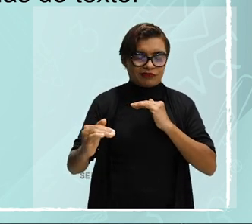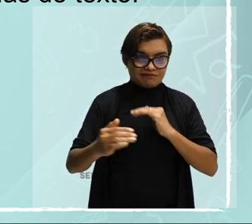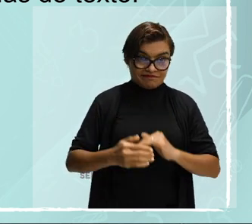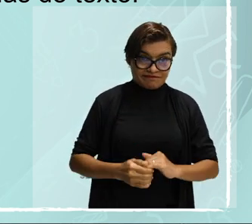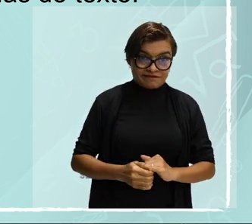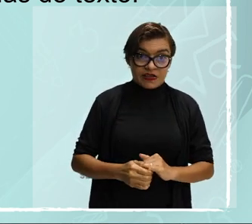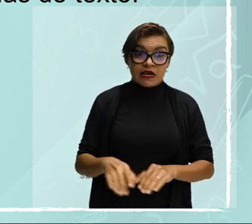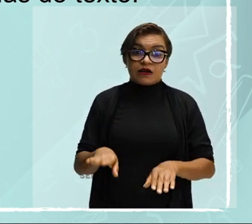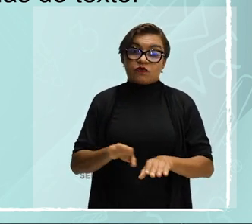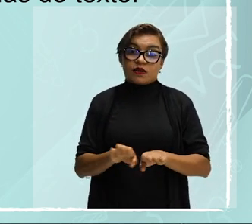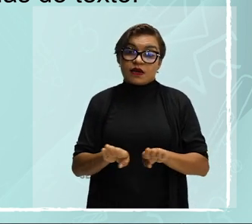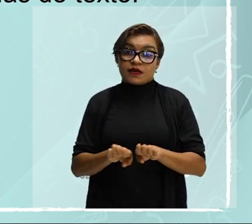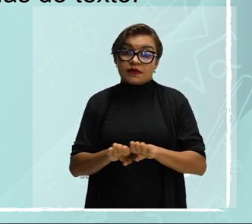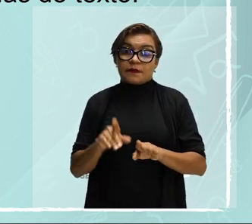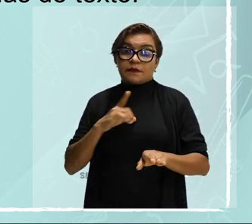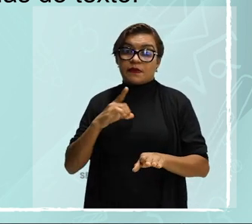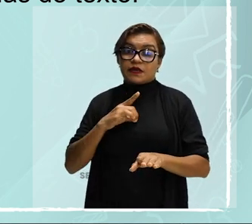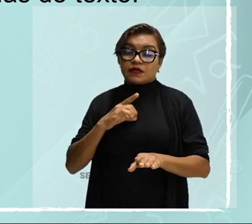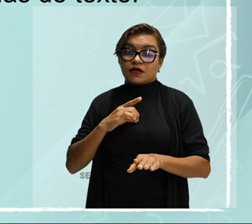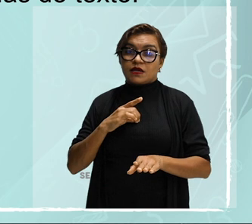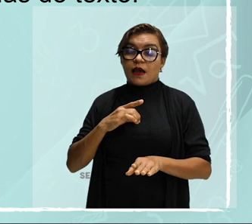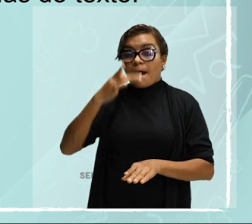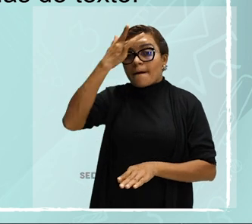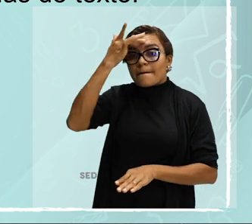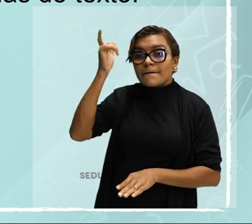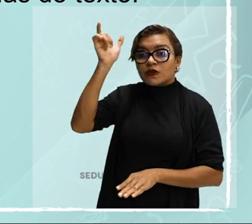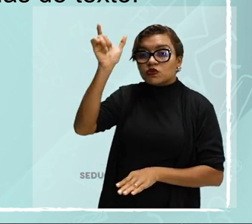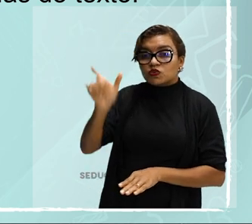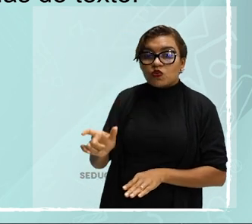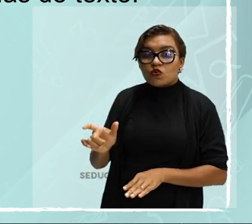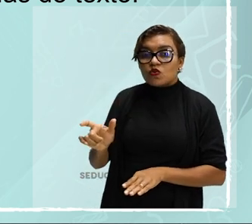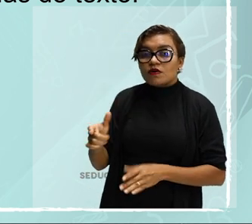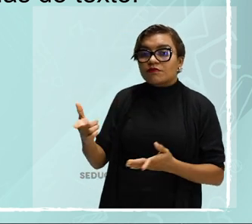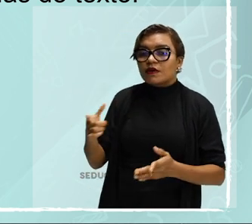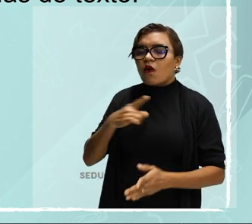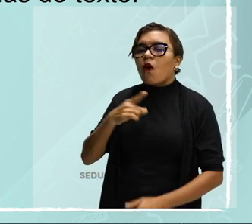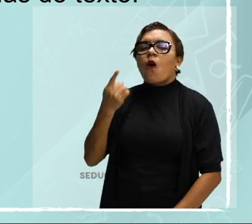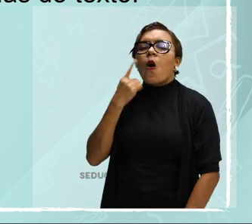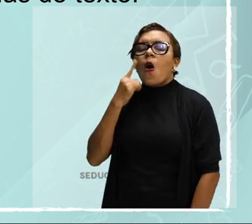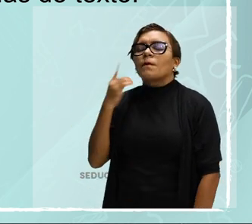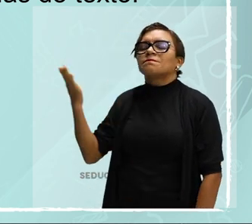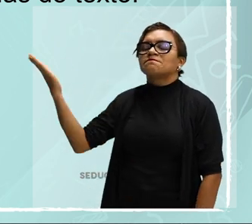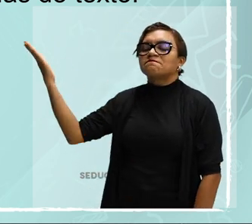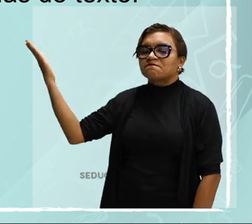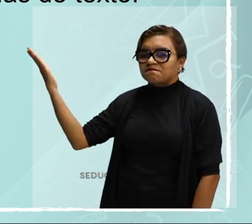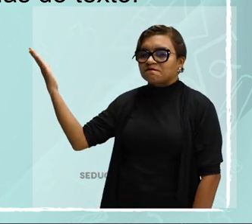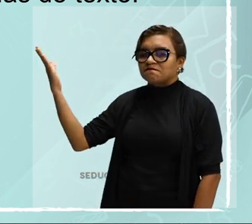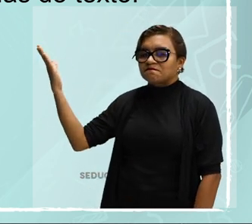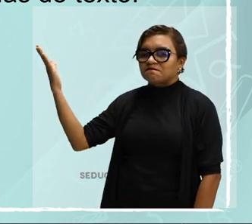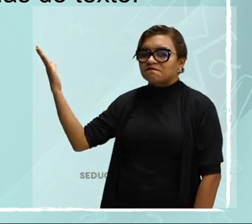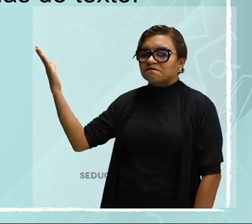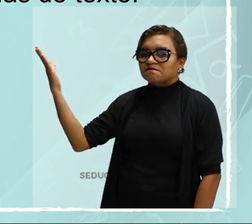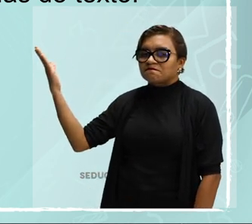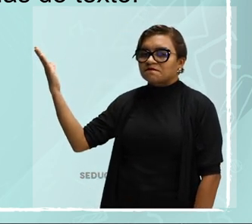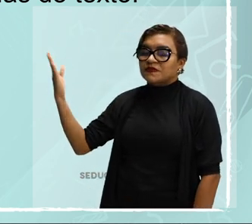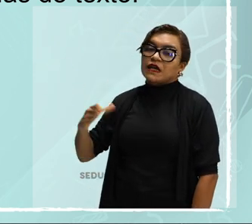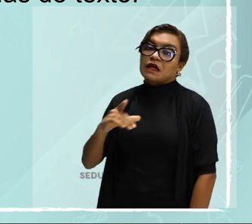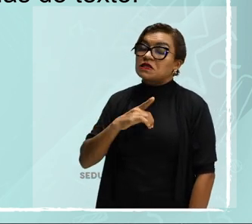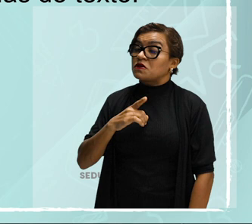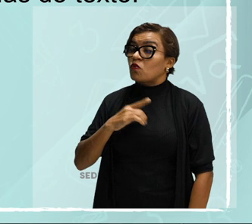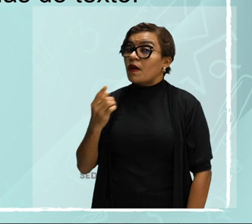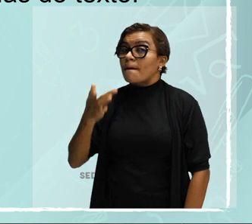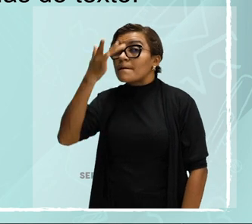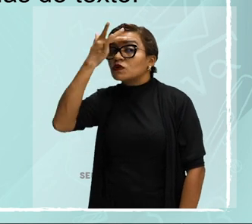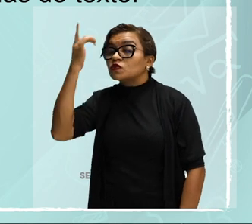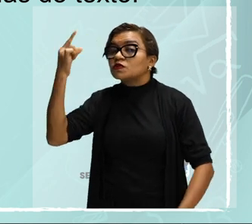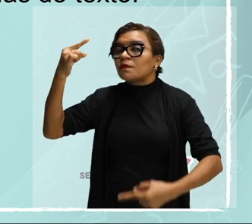realizavam na polis, ou seja, em... Vamos completar. Logo, cabia aos políticos, ao politeus, né, ao